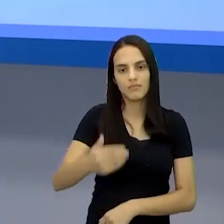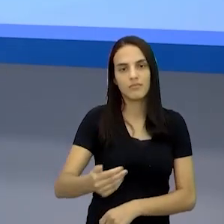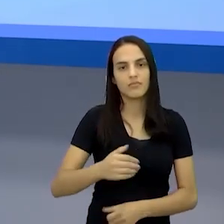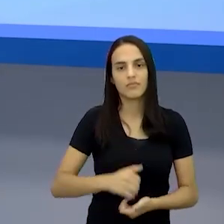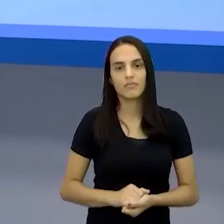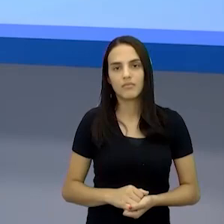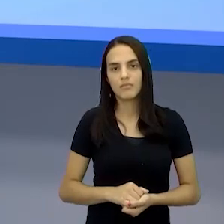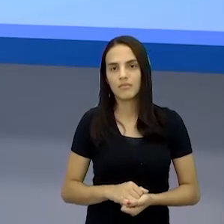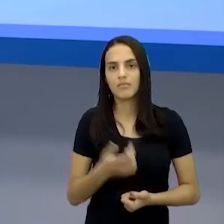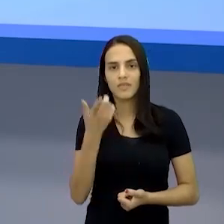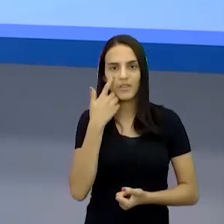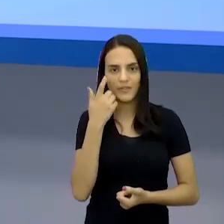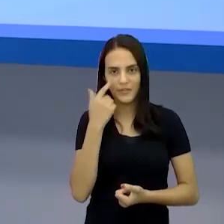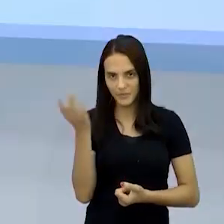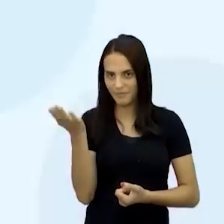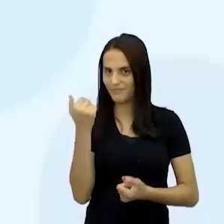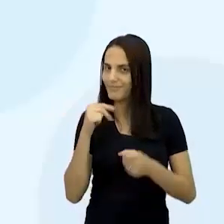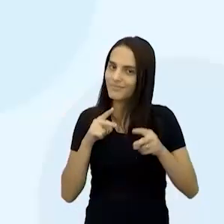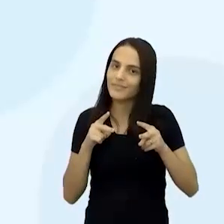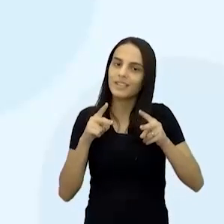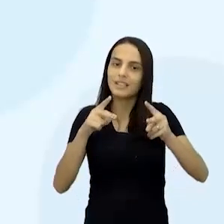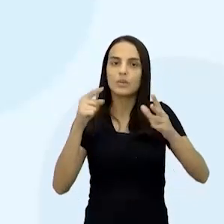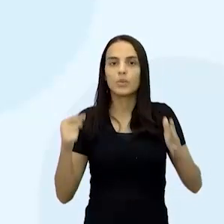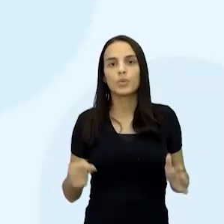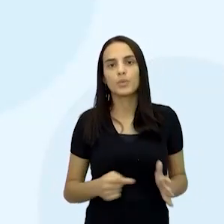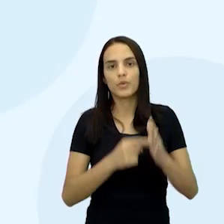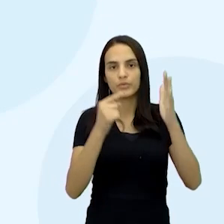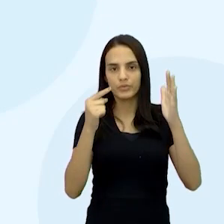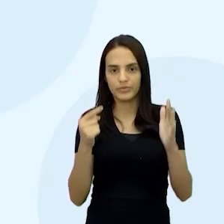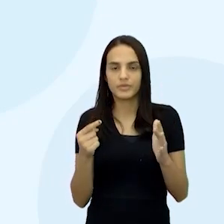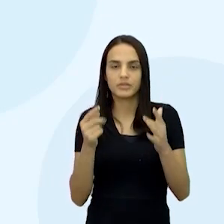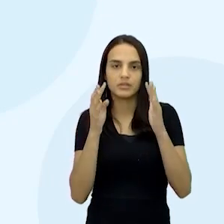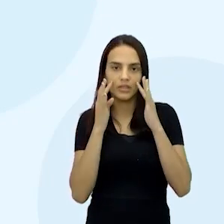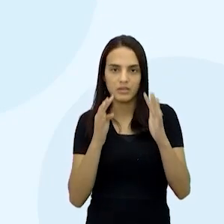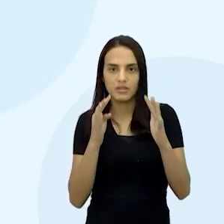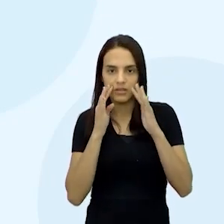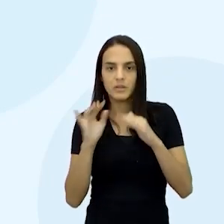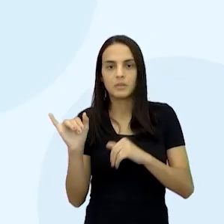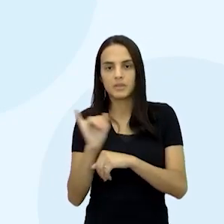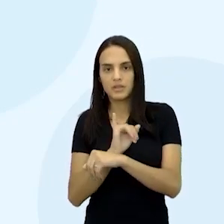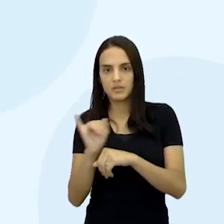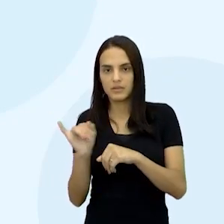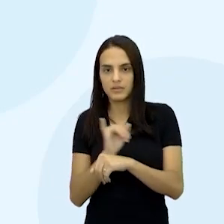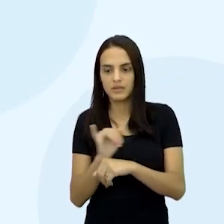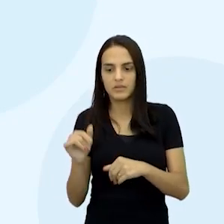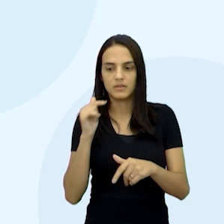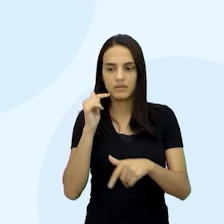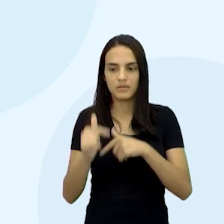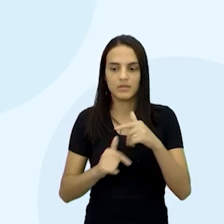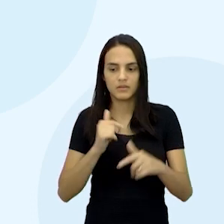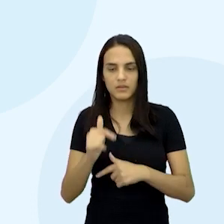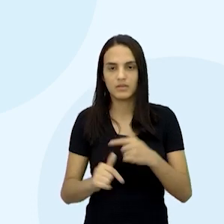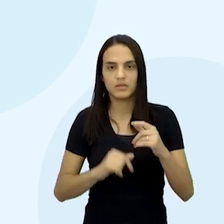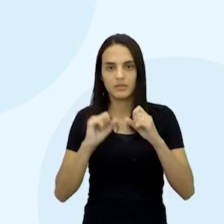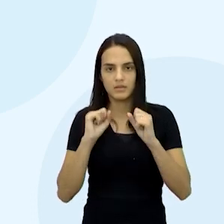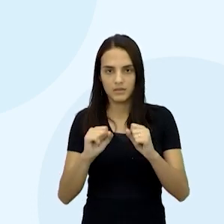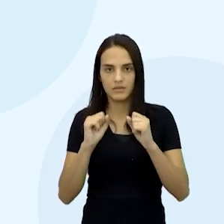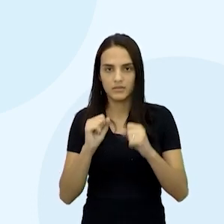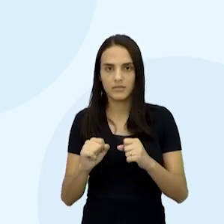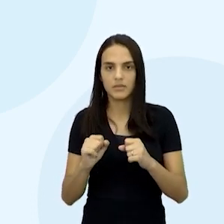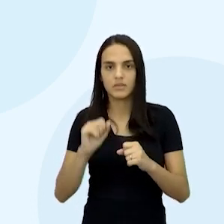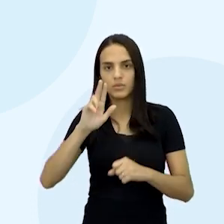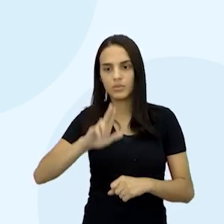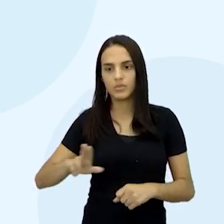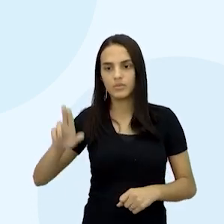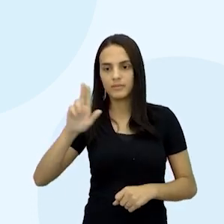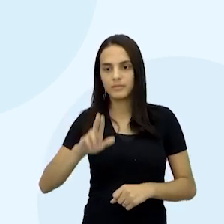aulas. Vamos seguir aí com pontos de atenção, né, metodologias de trabalho que podem ser utilizadas